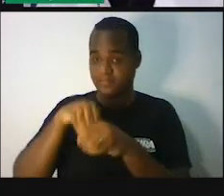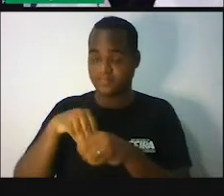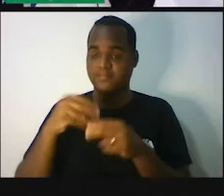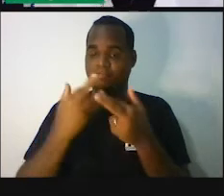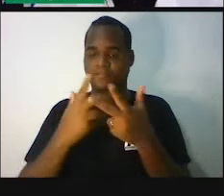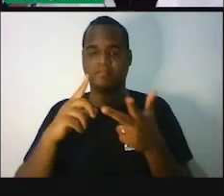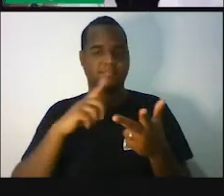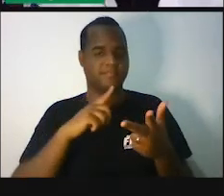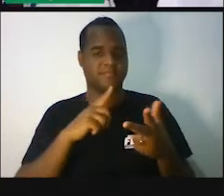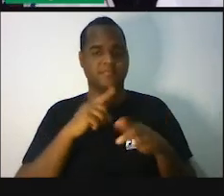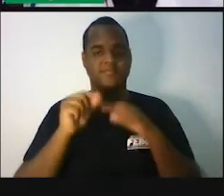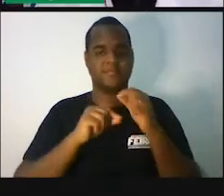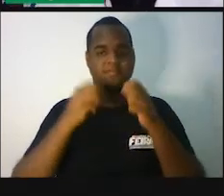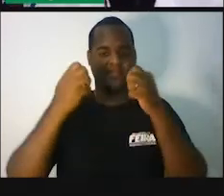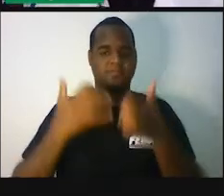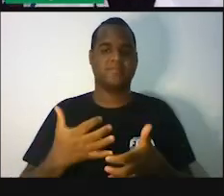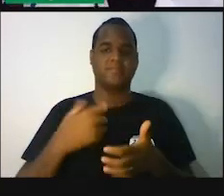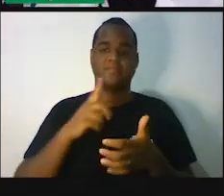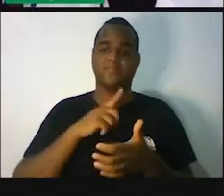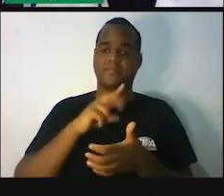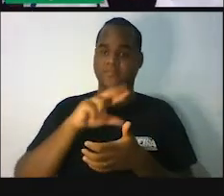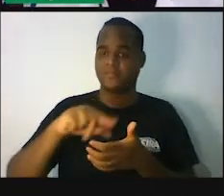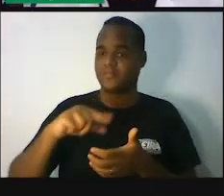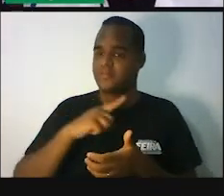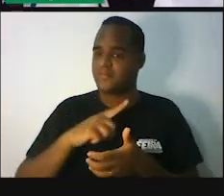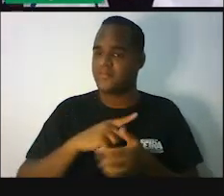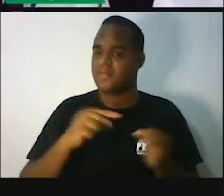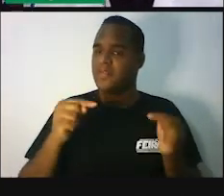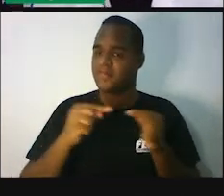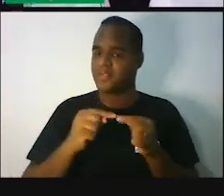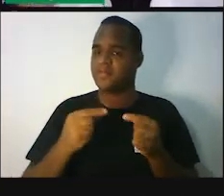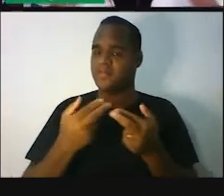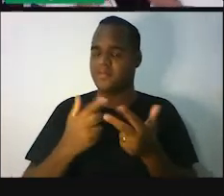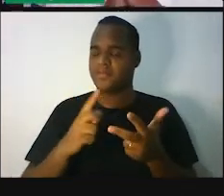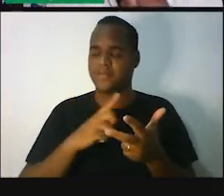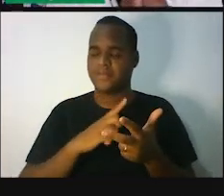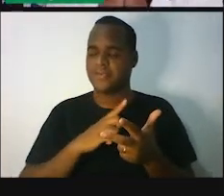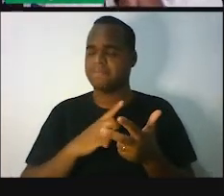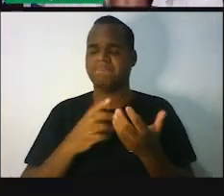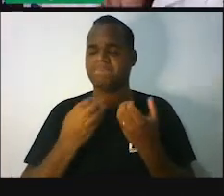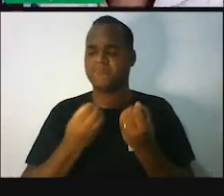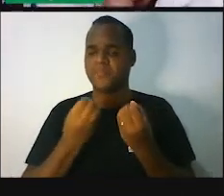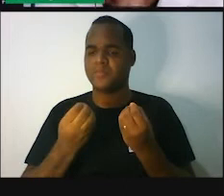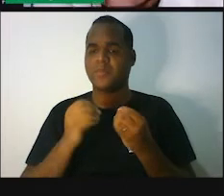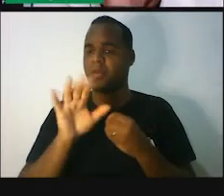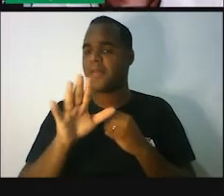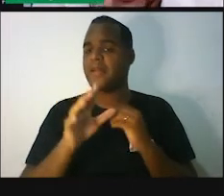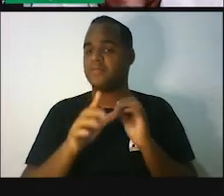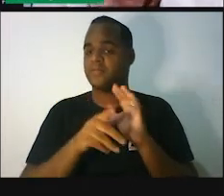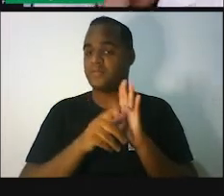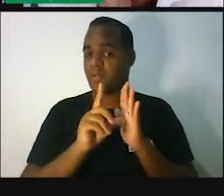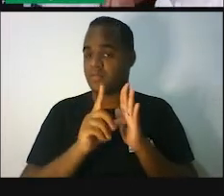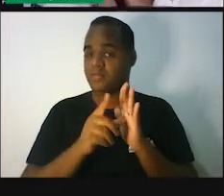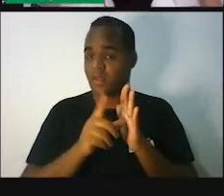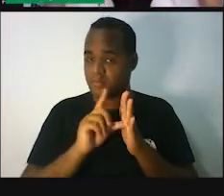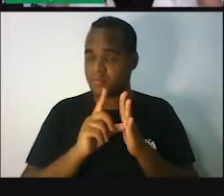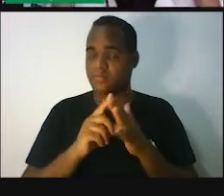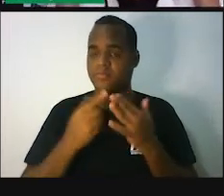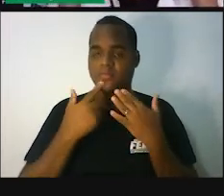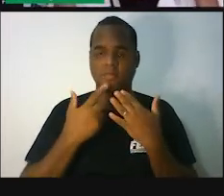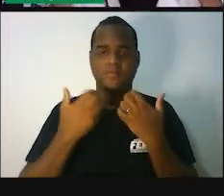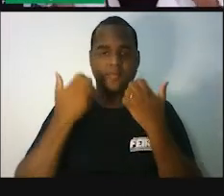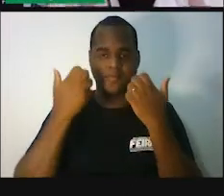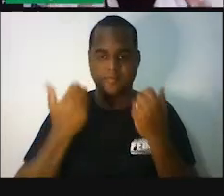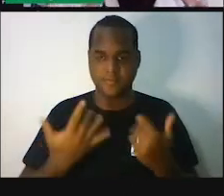coisa, né, do preço de combustível, tá bom? Mas antes disso, antes